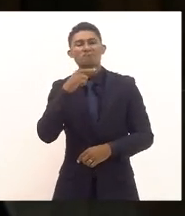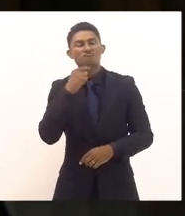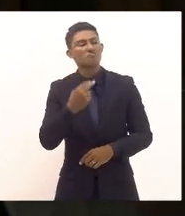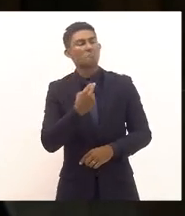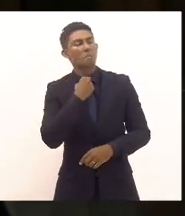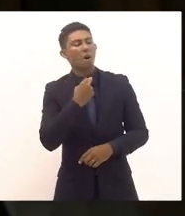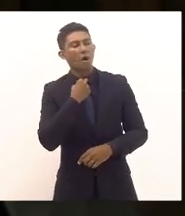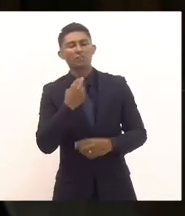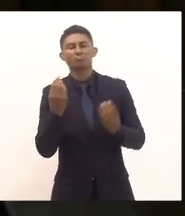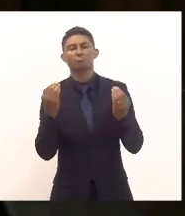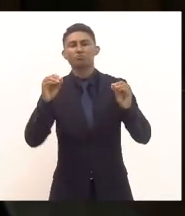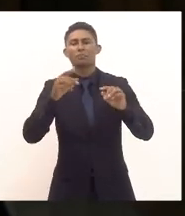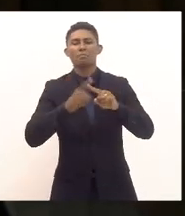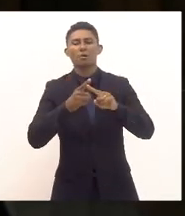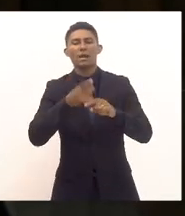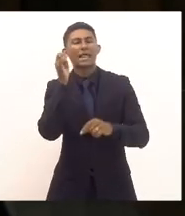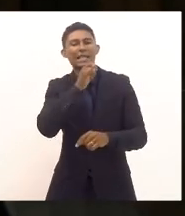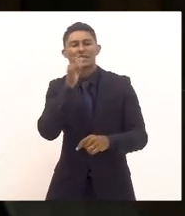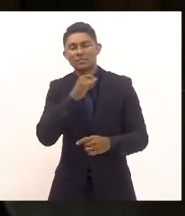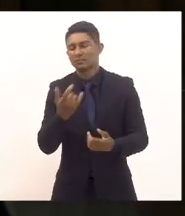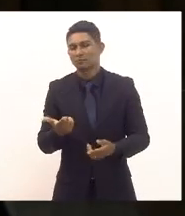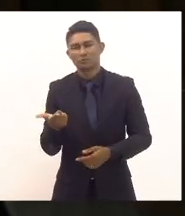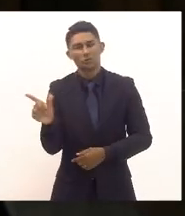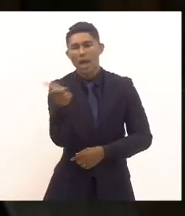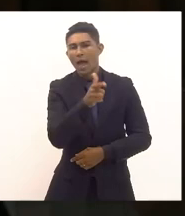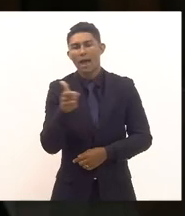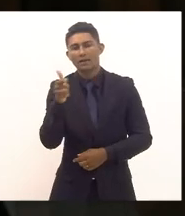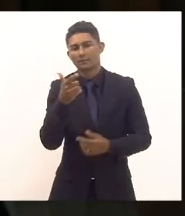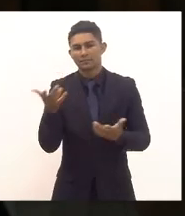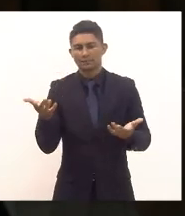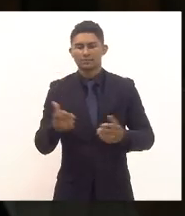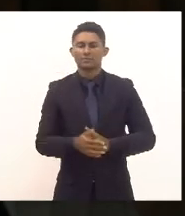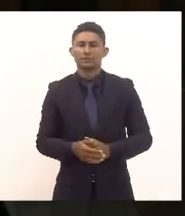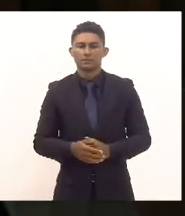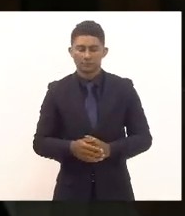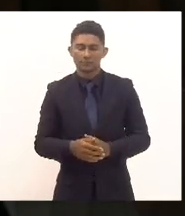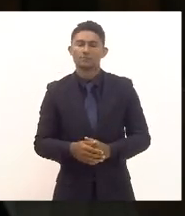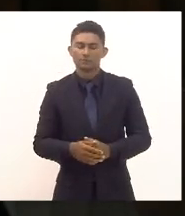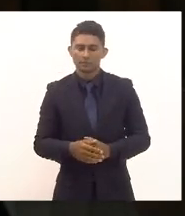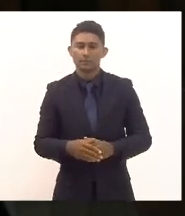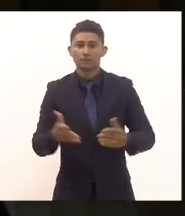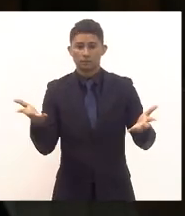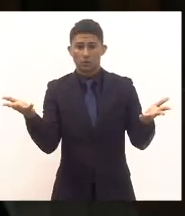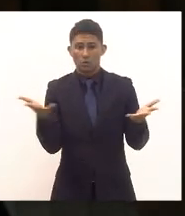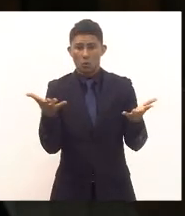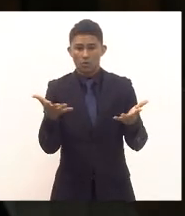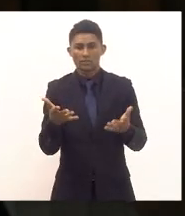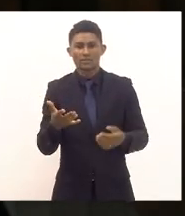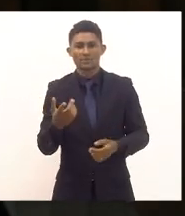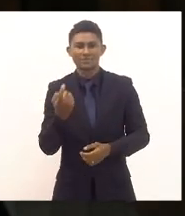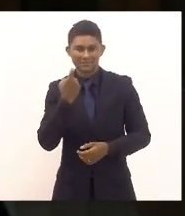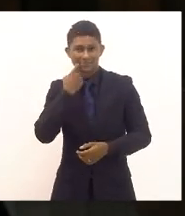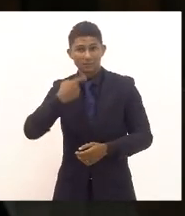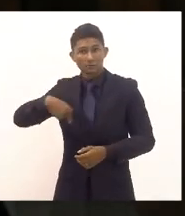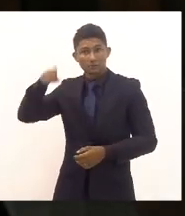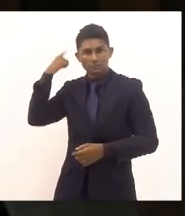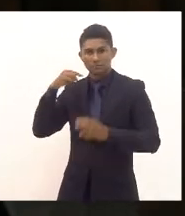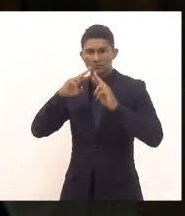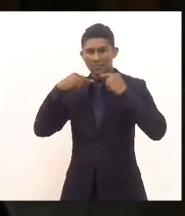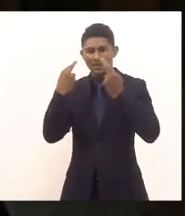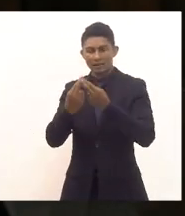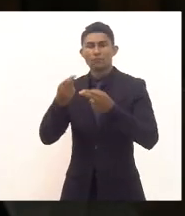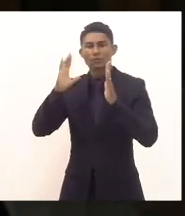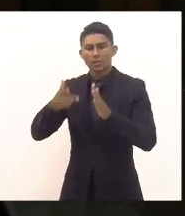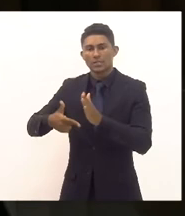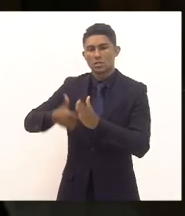direito porque a energia não é suficiente e hoje combinando essa reunião de sexta-feira que foi a segunda